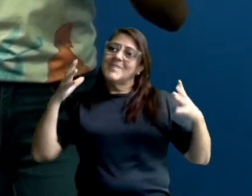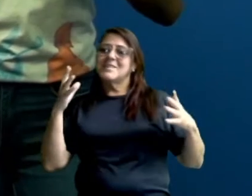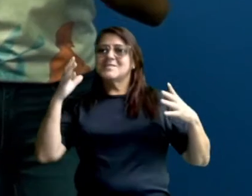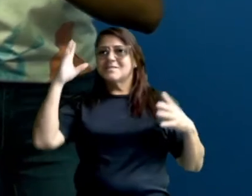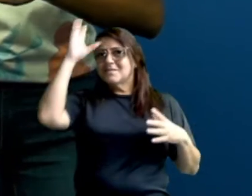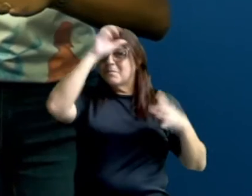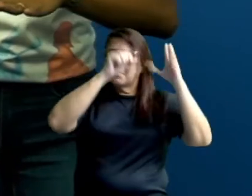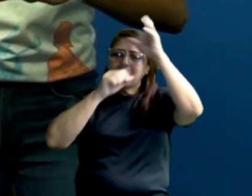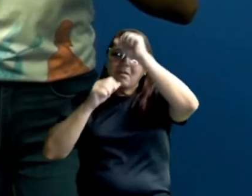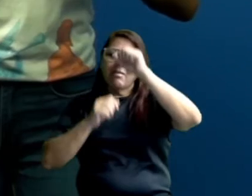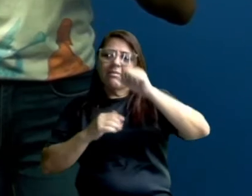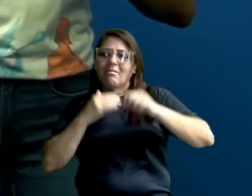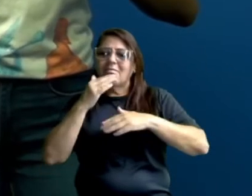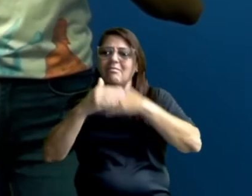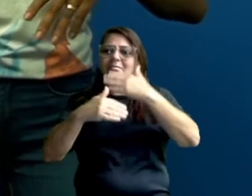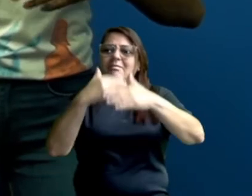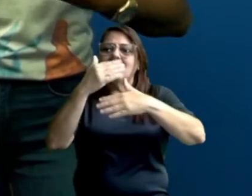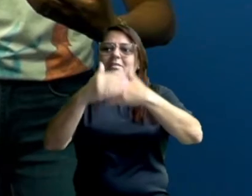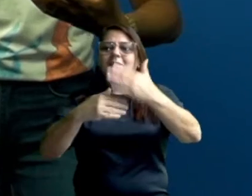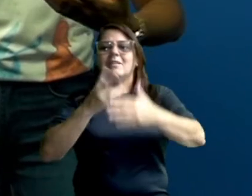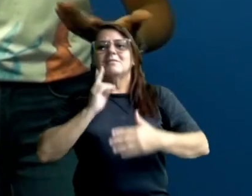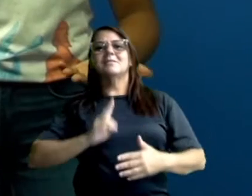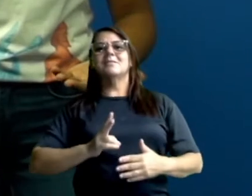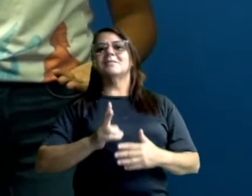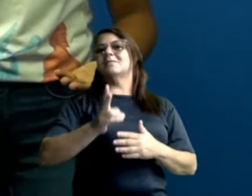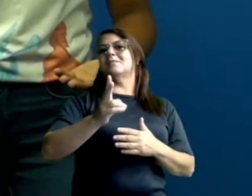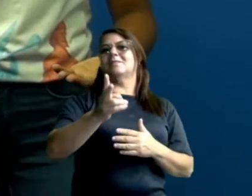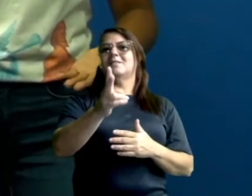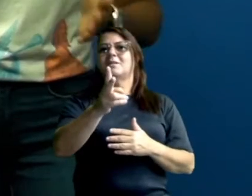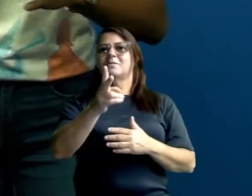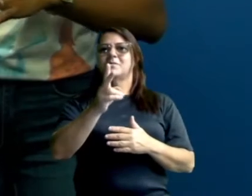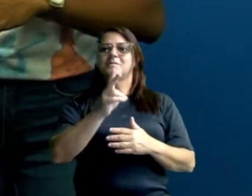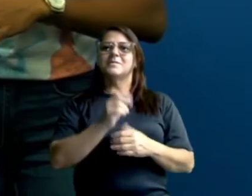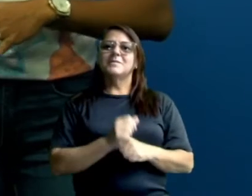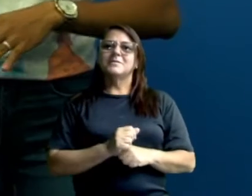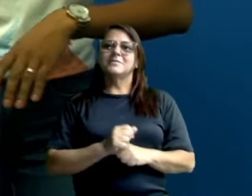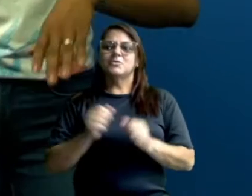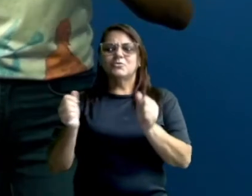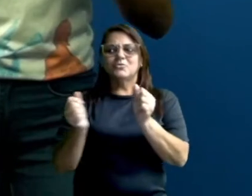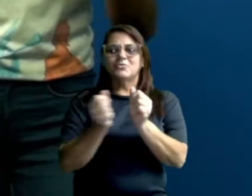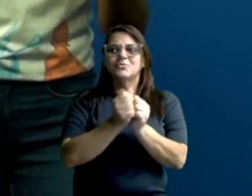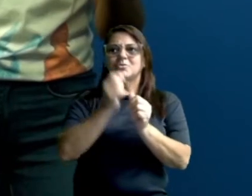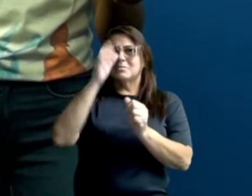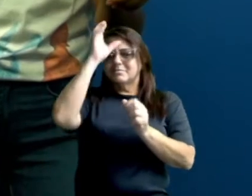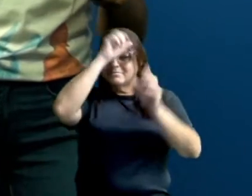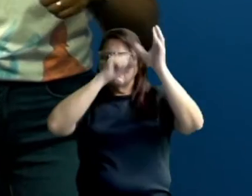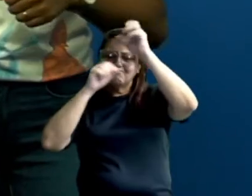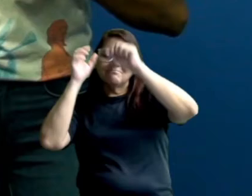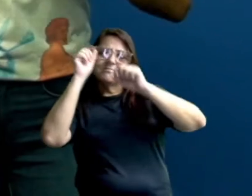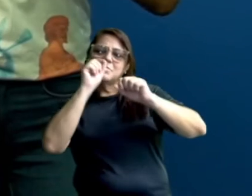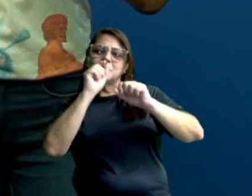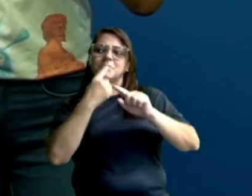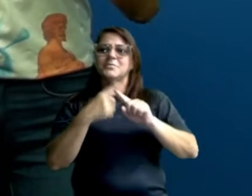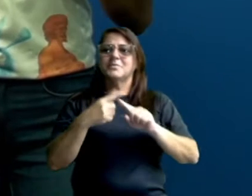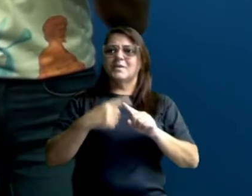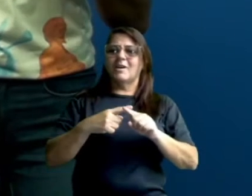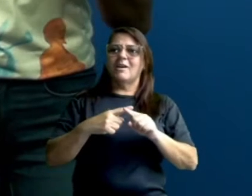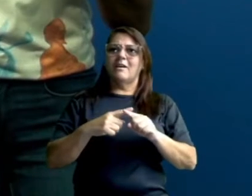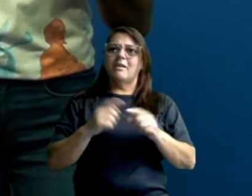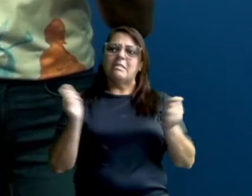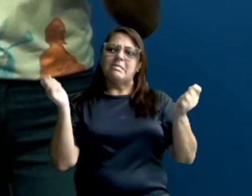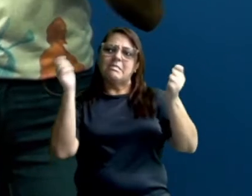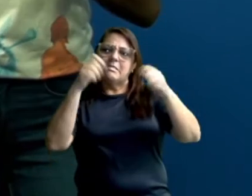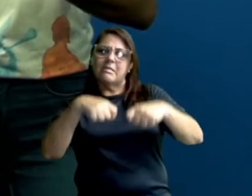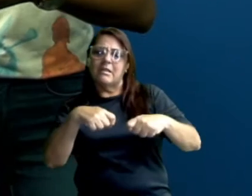com ele até a velhice. É um verbo que sempre nos acompanha. Por quê? Porque ele pode ser